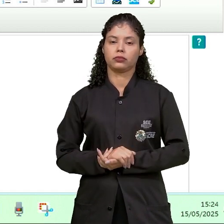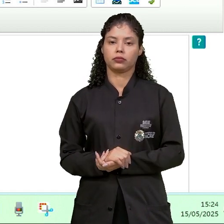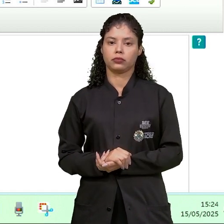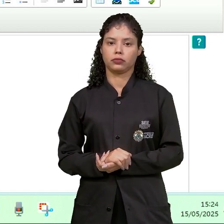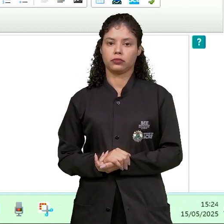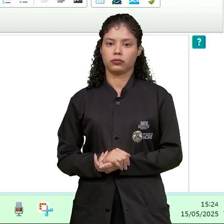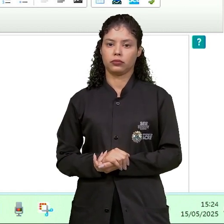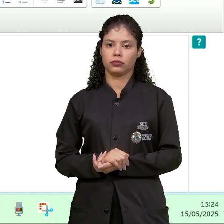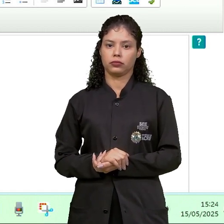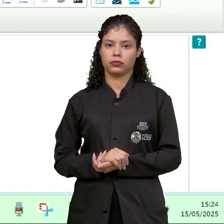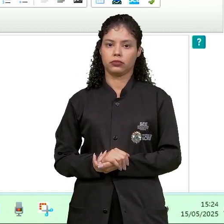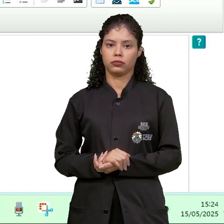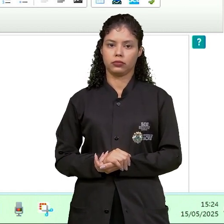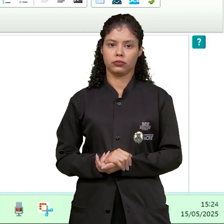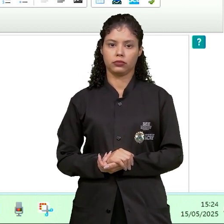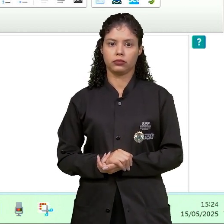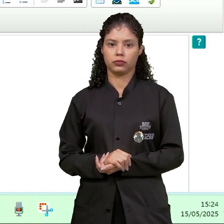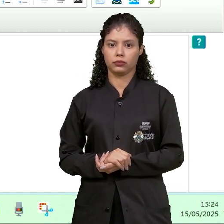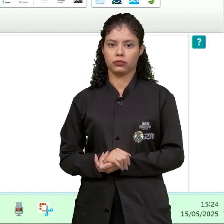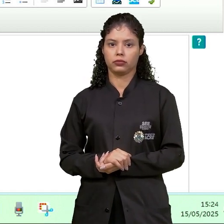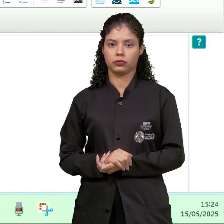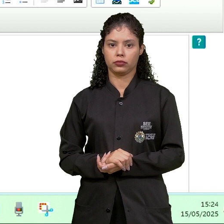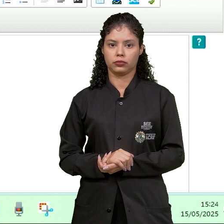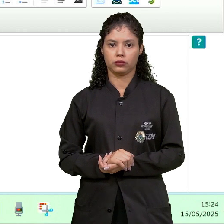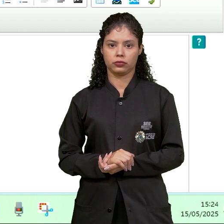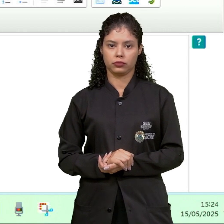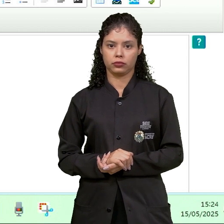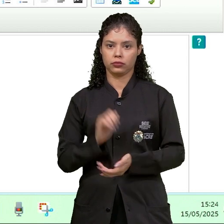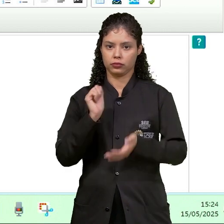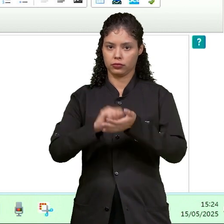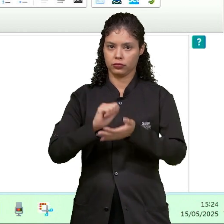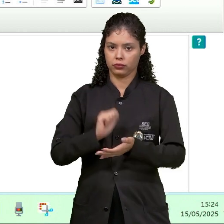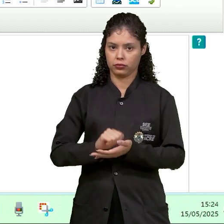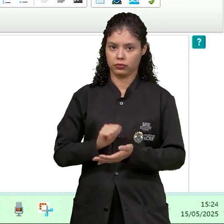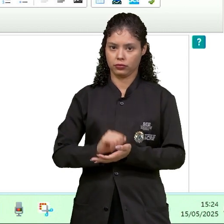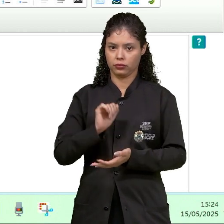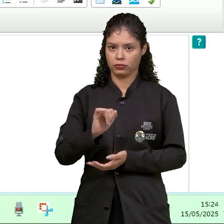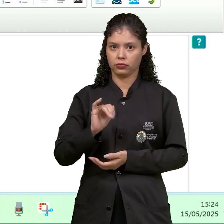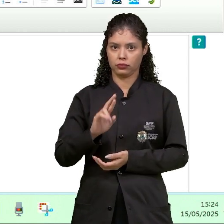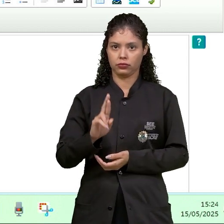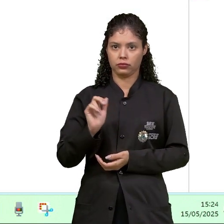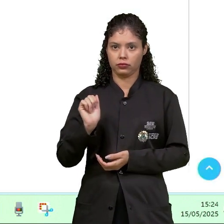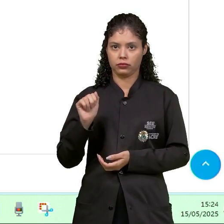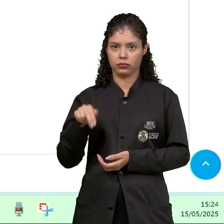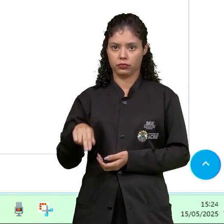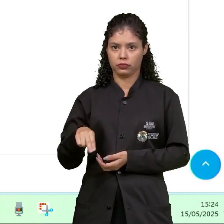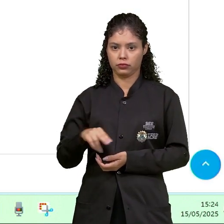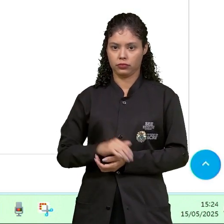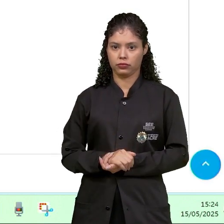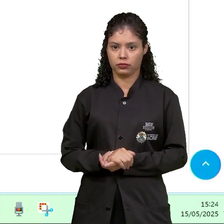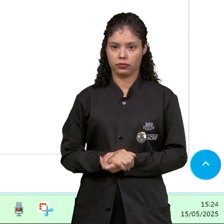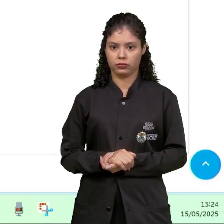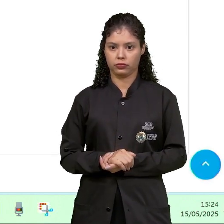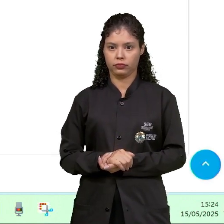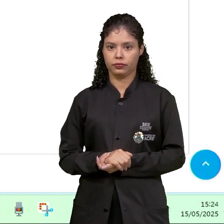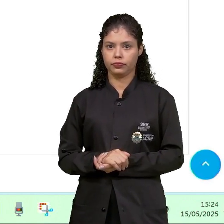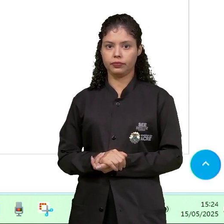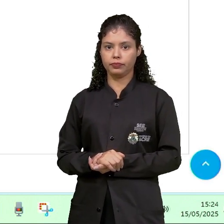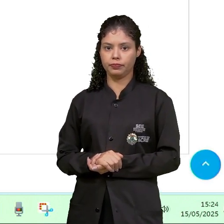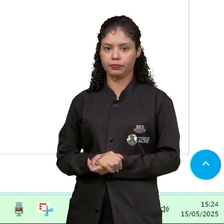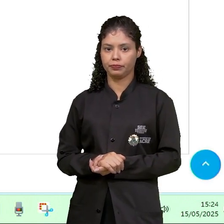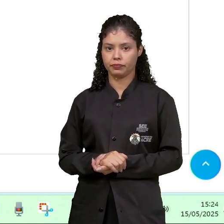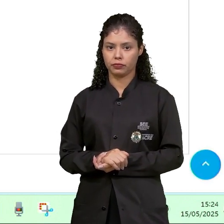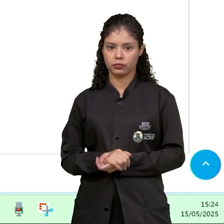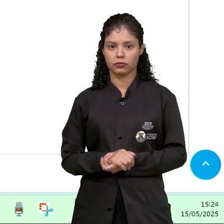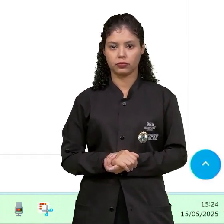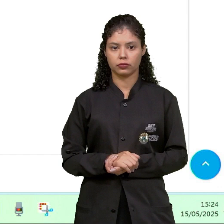por exemplo, tá? Vou colocar aqui, ó, assinatura Irã, por exemplo. E eu vou